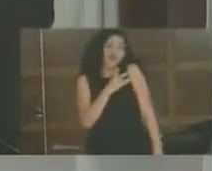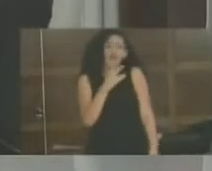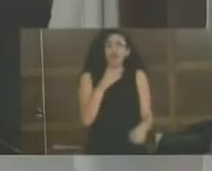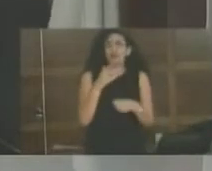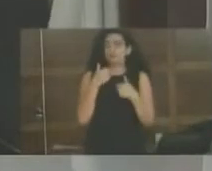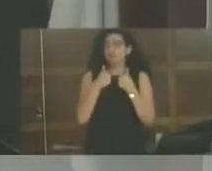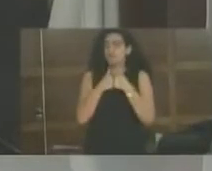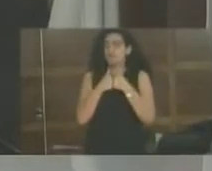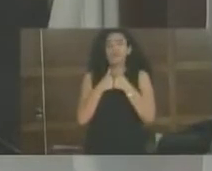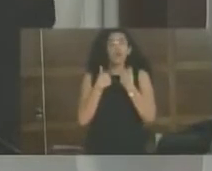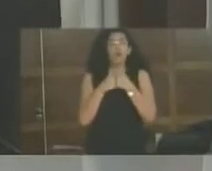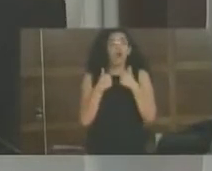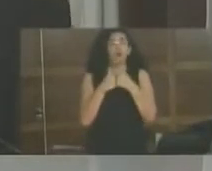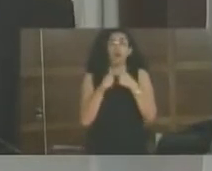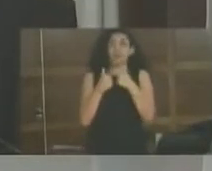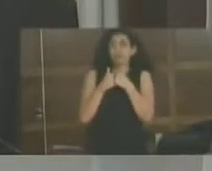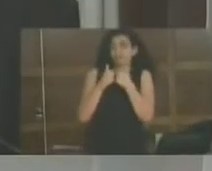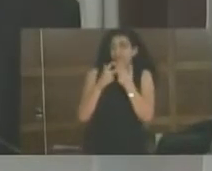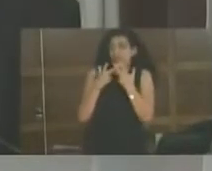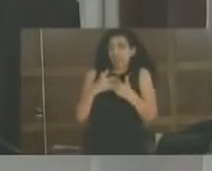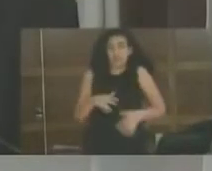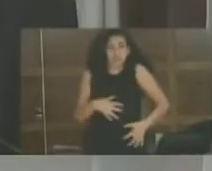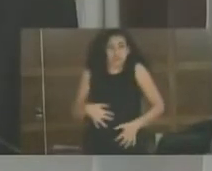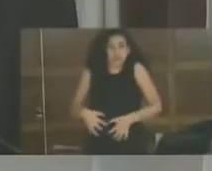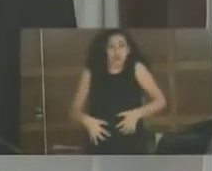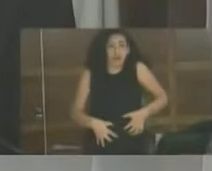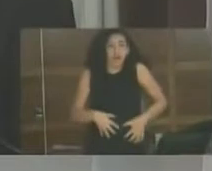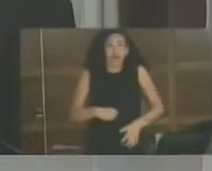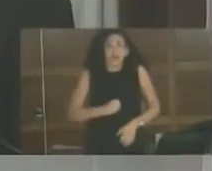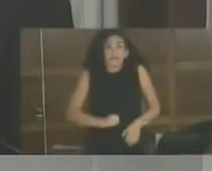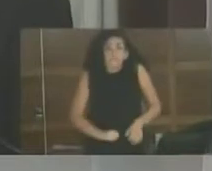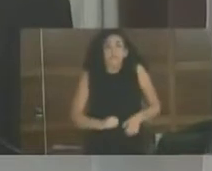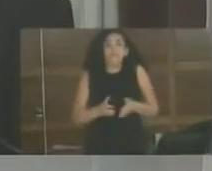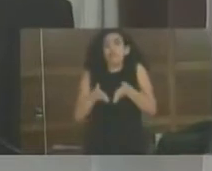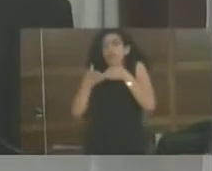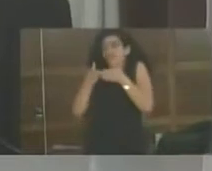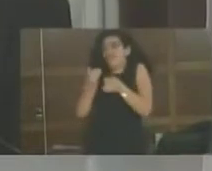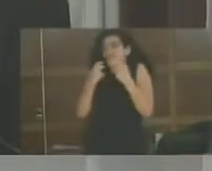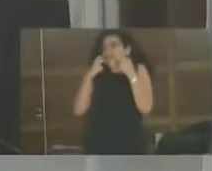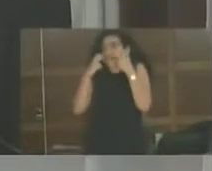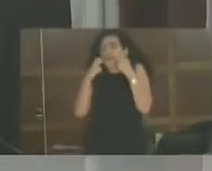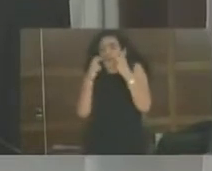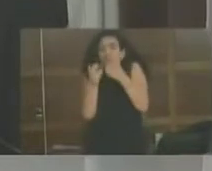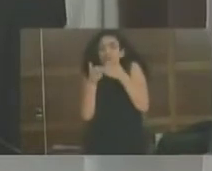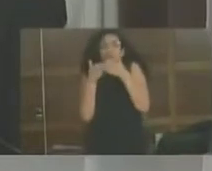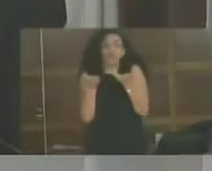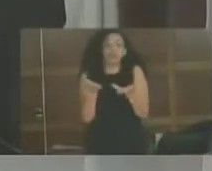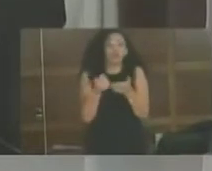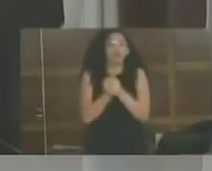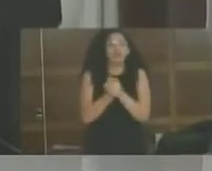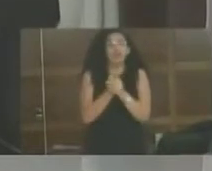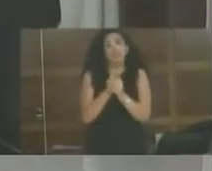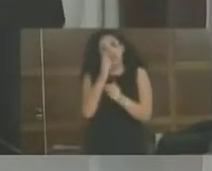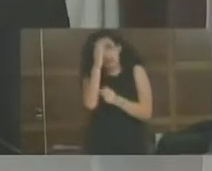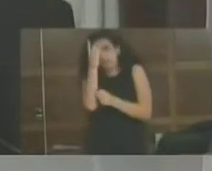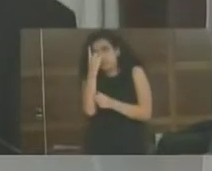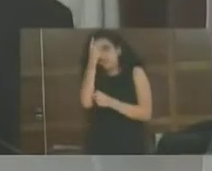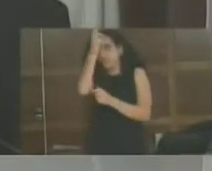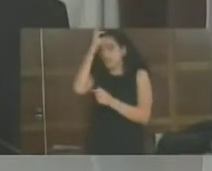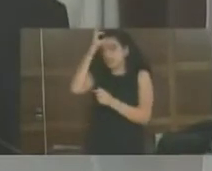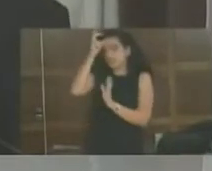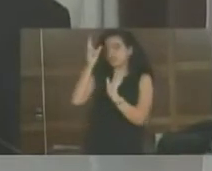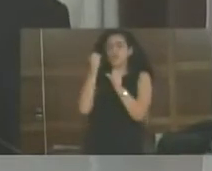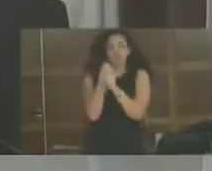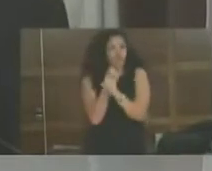dá um revertério, pedir um comerciante para poder usar o banheiro e não consumir, fica com vergonha. Então, vai a ideia aí para o poder público, né, já está